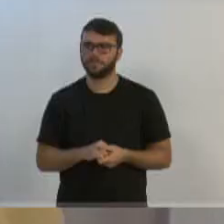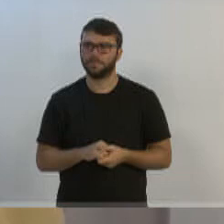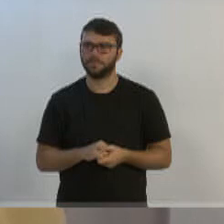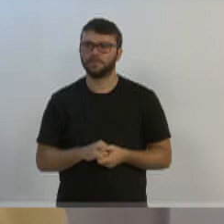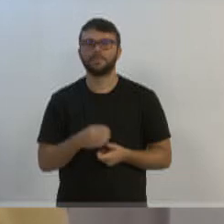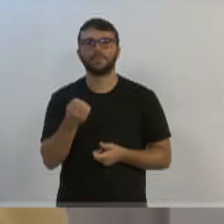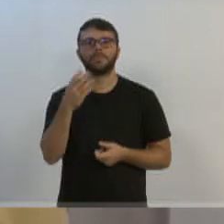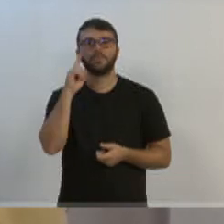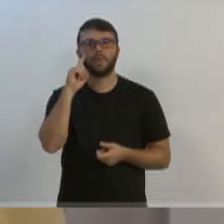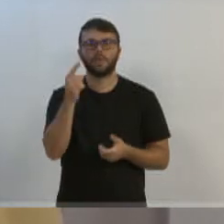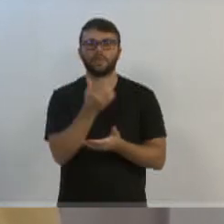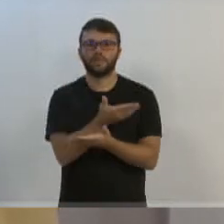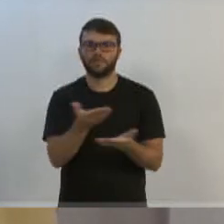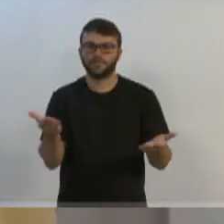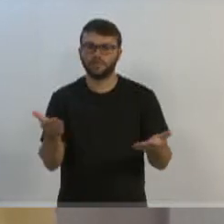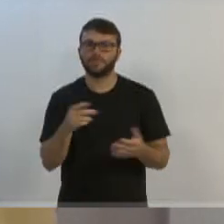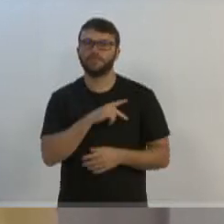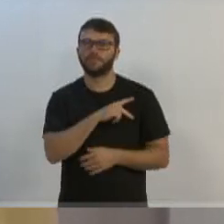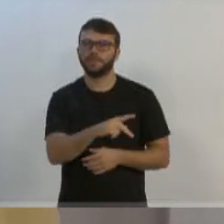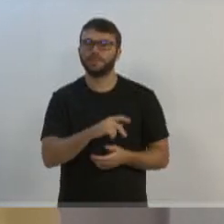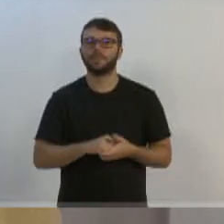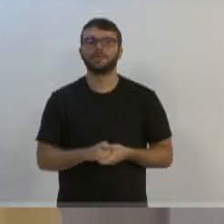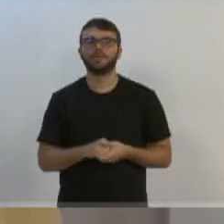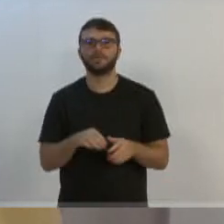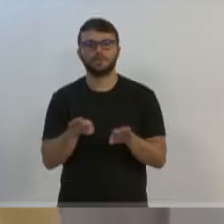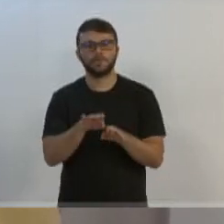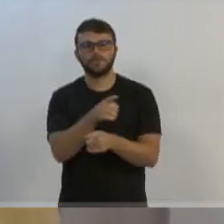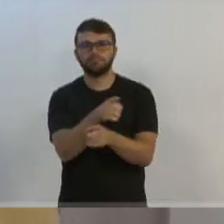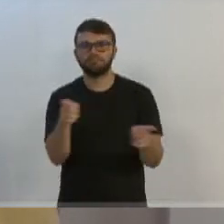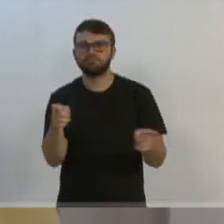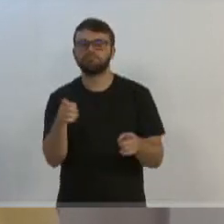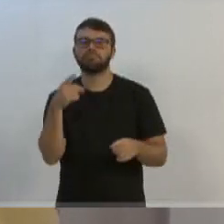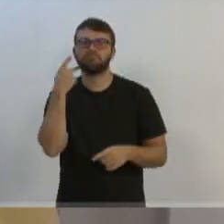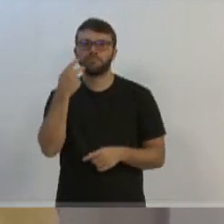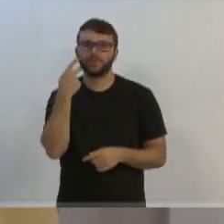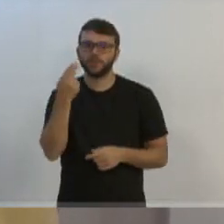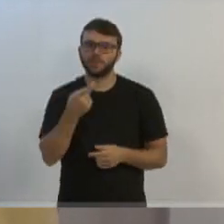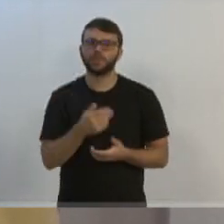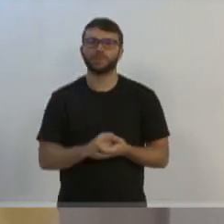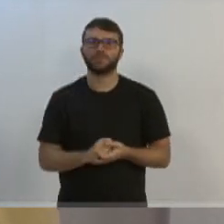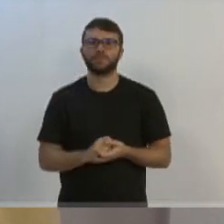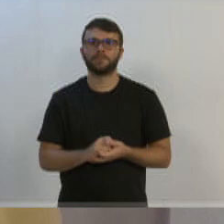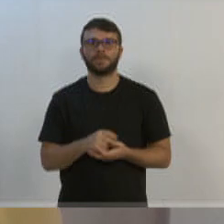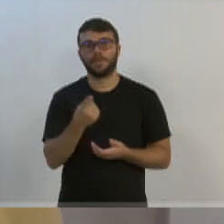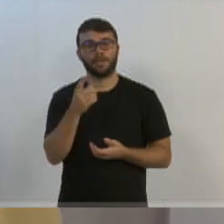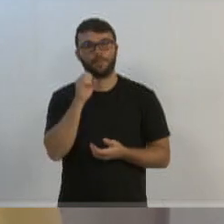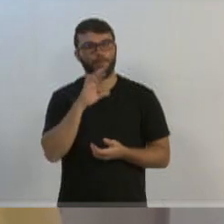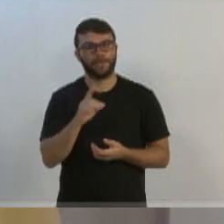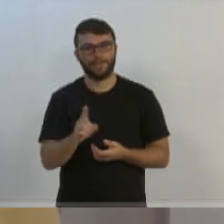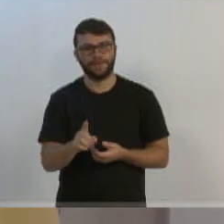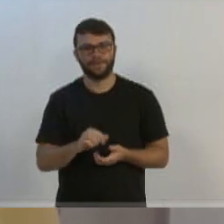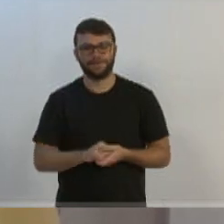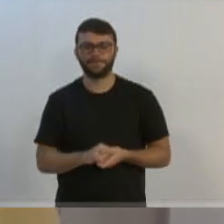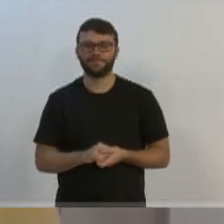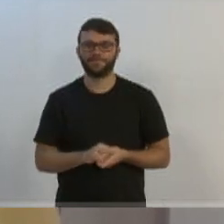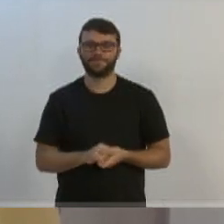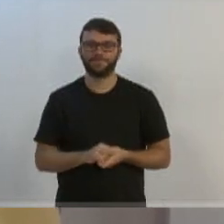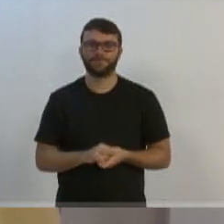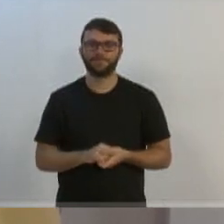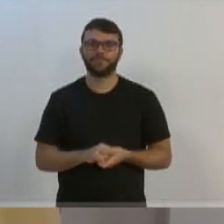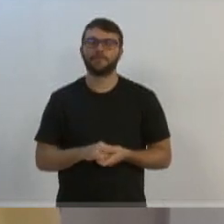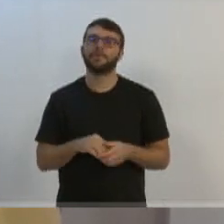Muito bom dia, senhor presidente. Bom dia, senhores vereadores que nos acompanham na plenária, e não boa tarde. Eu também